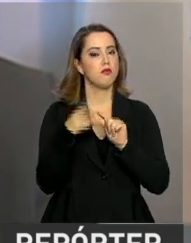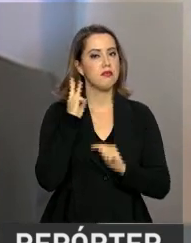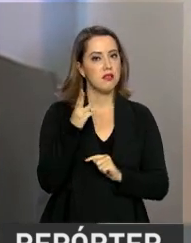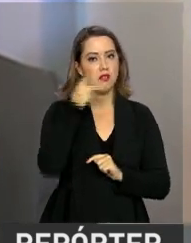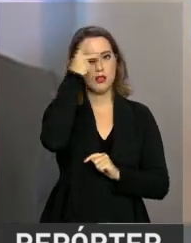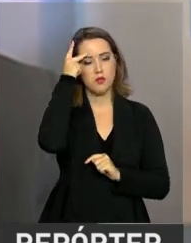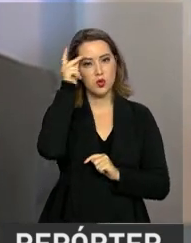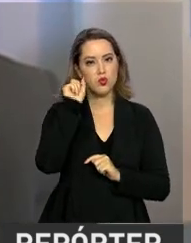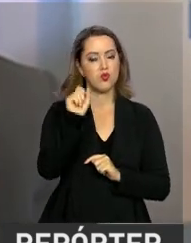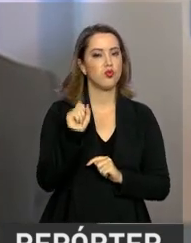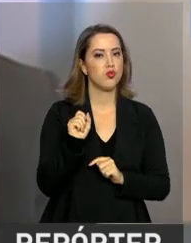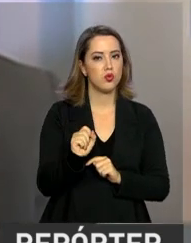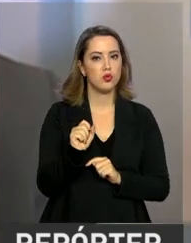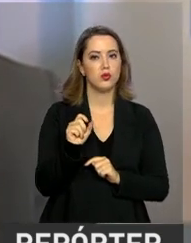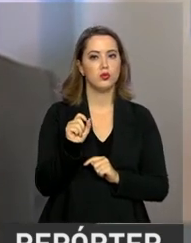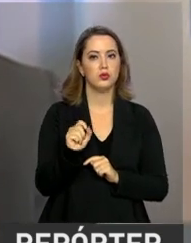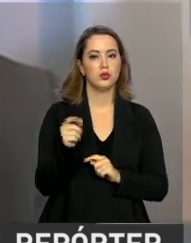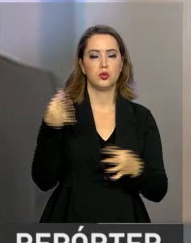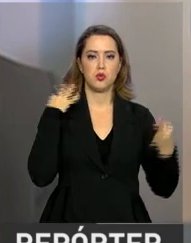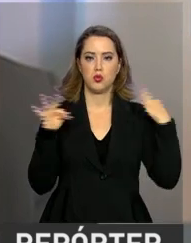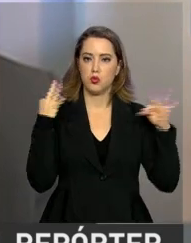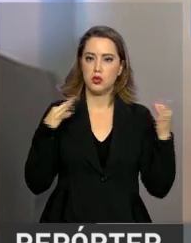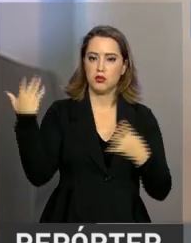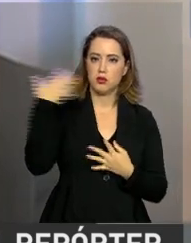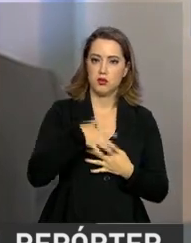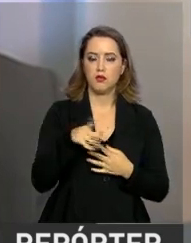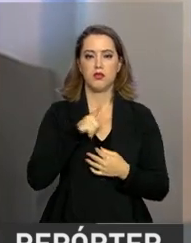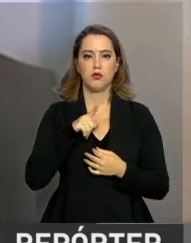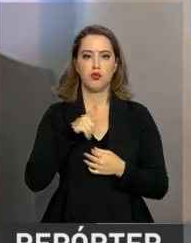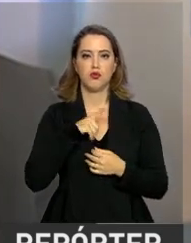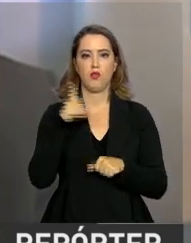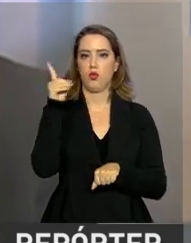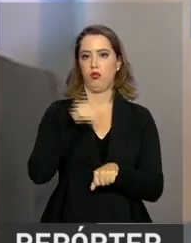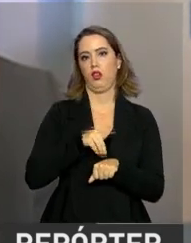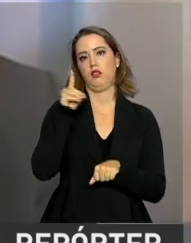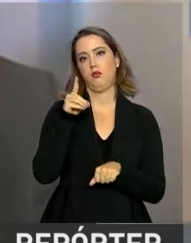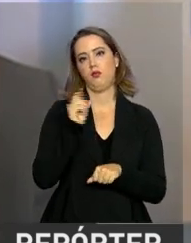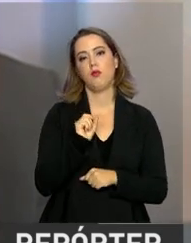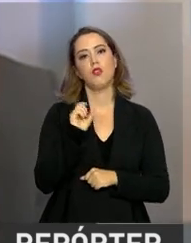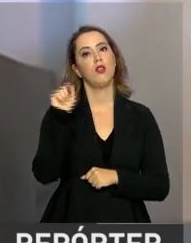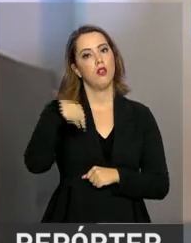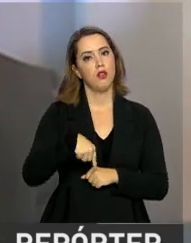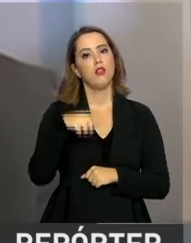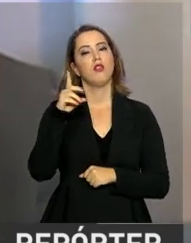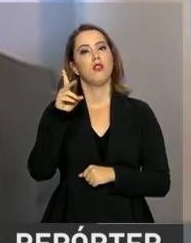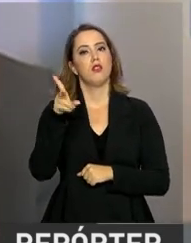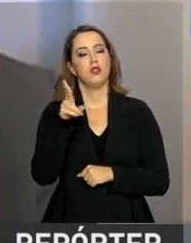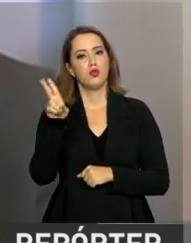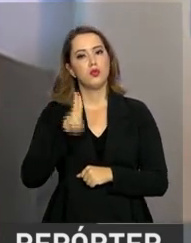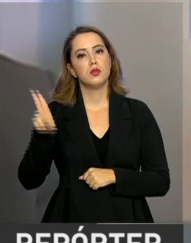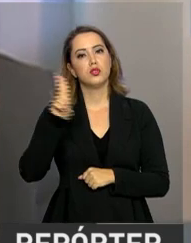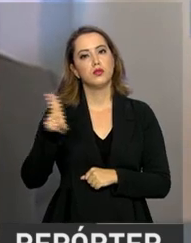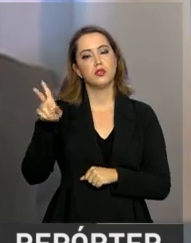400 mil turistas foram infectados com dengue. E a estimativa da Universidade de Cambridge é de que